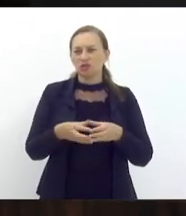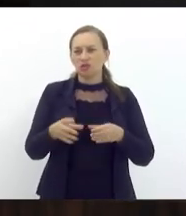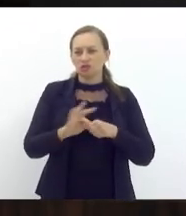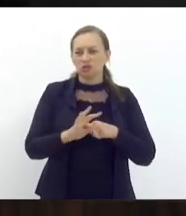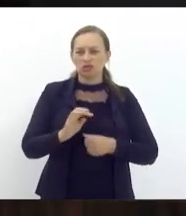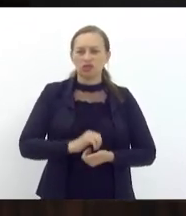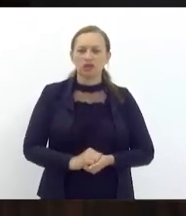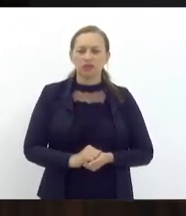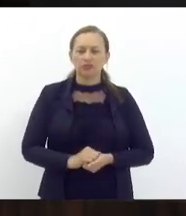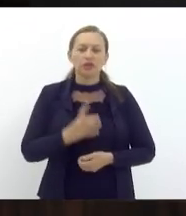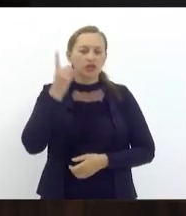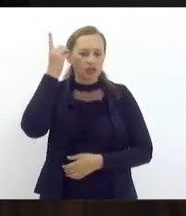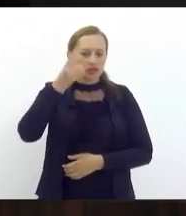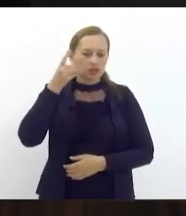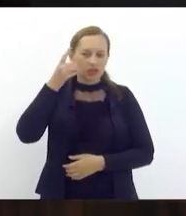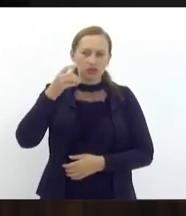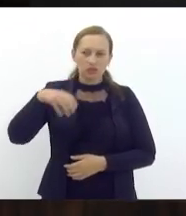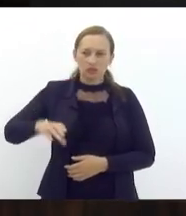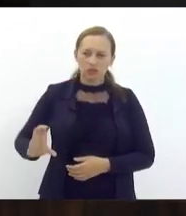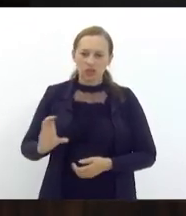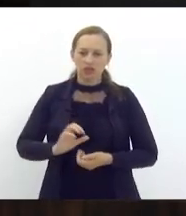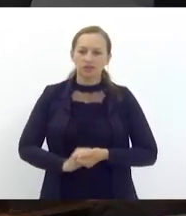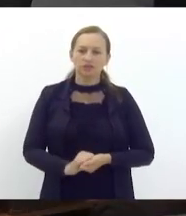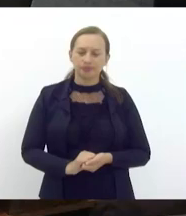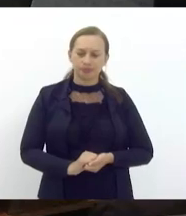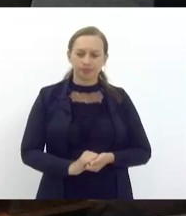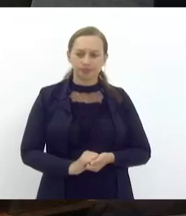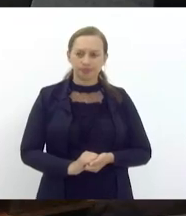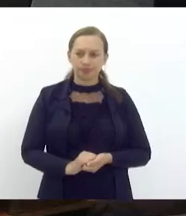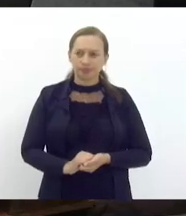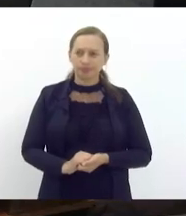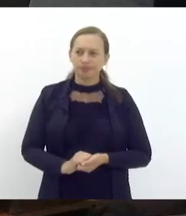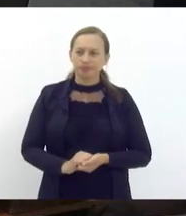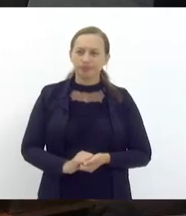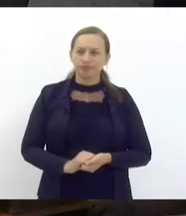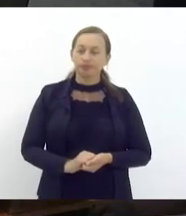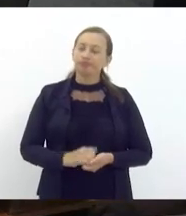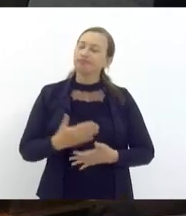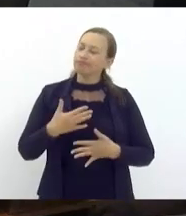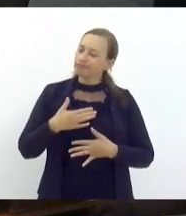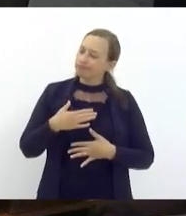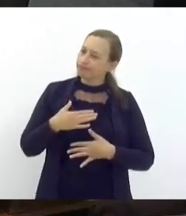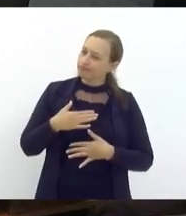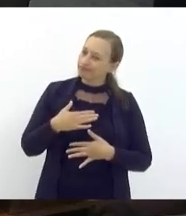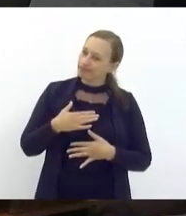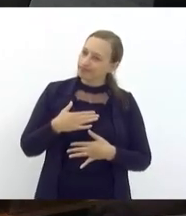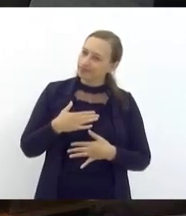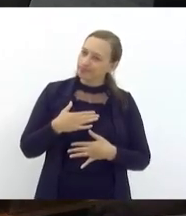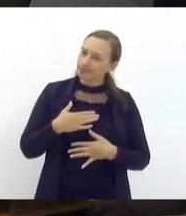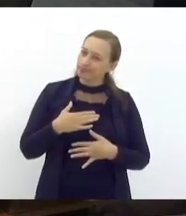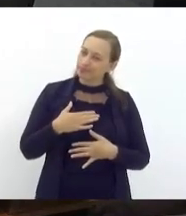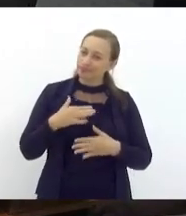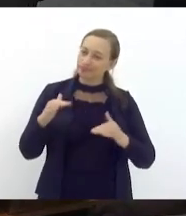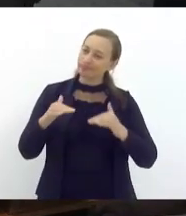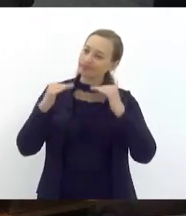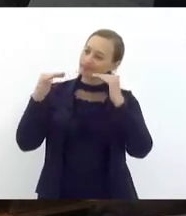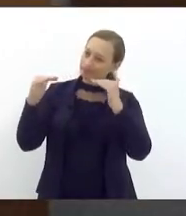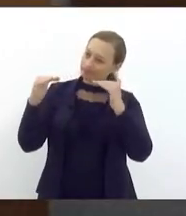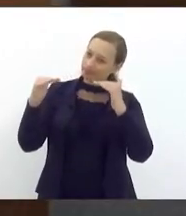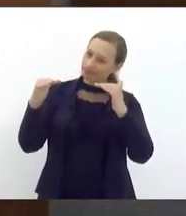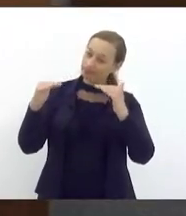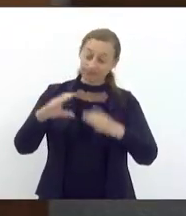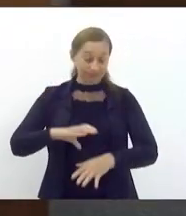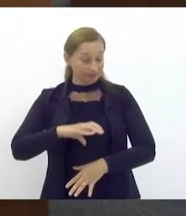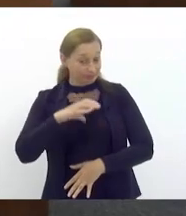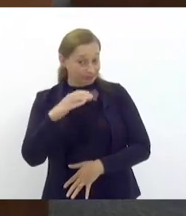às comissões deputado Carlos Mickey minha estimada honrada e